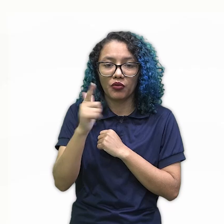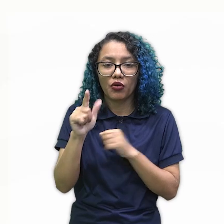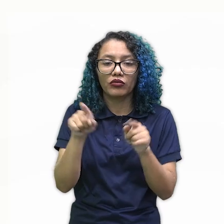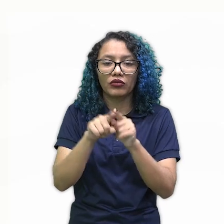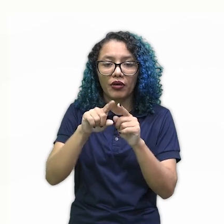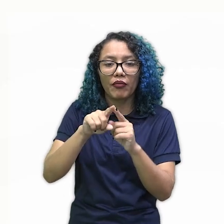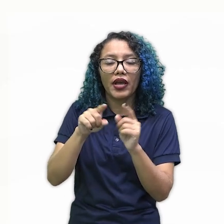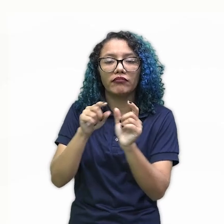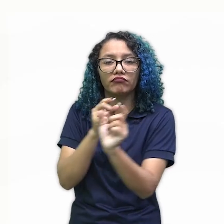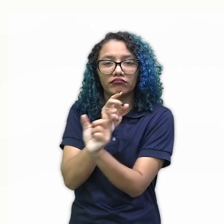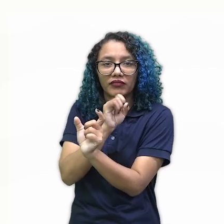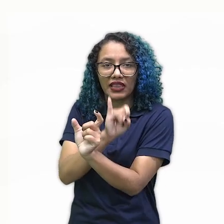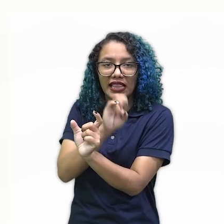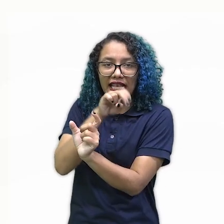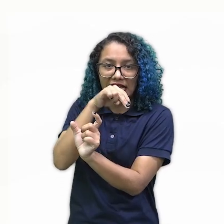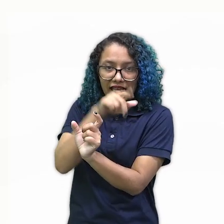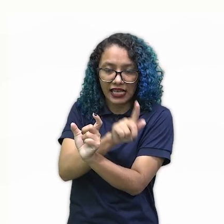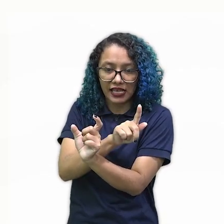estavam usando.